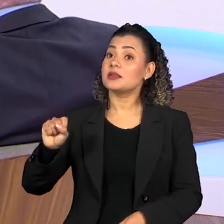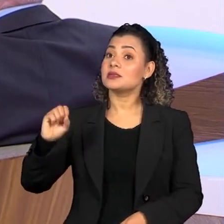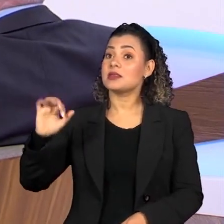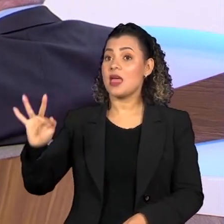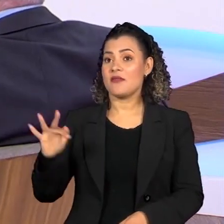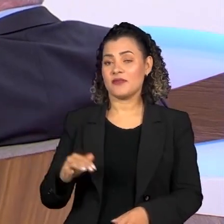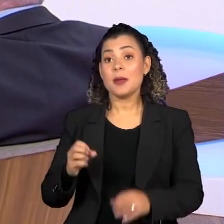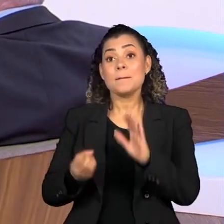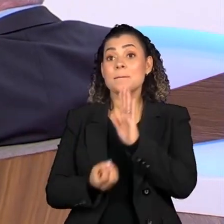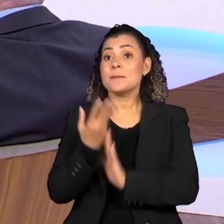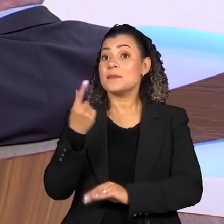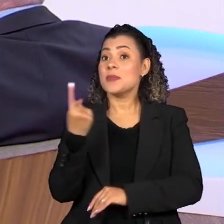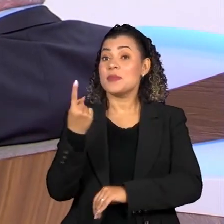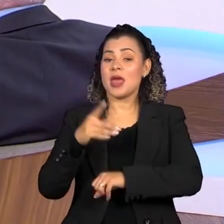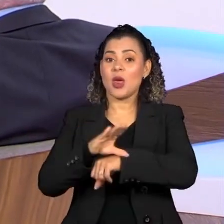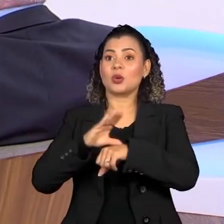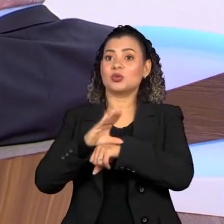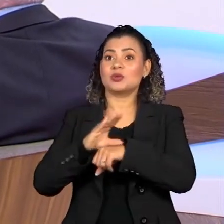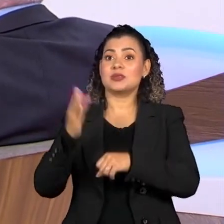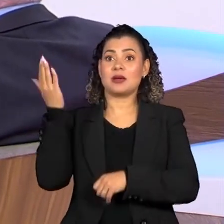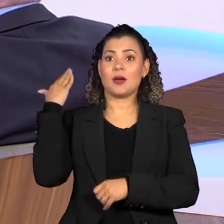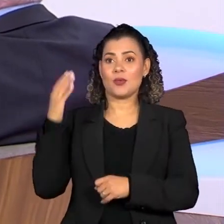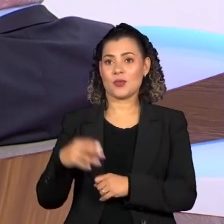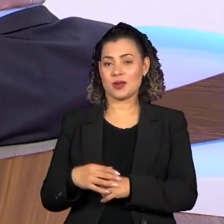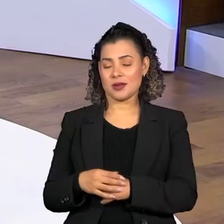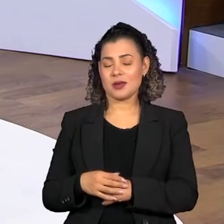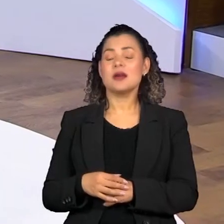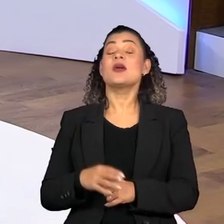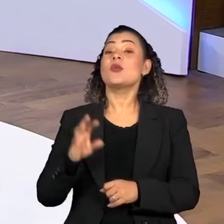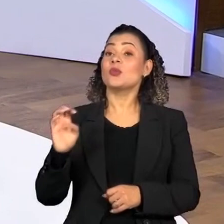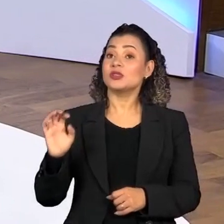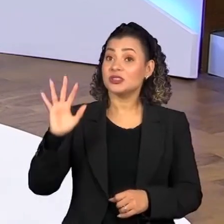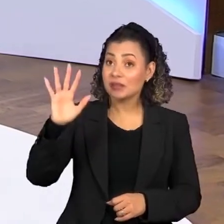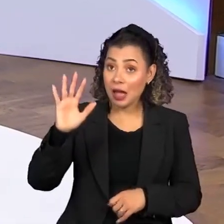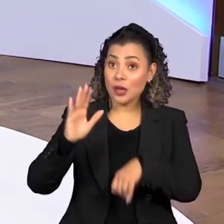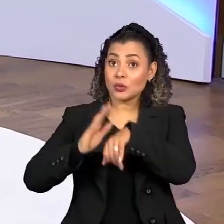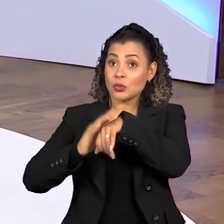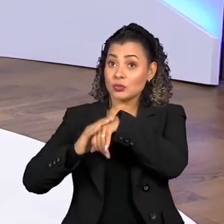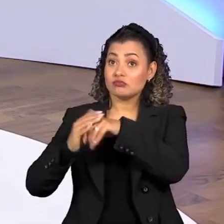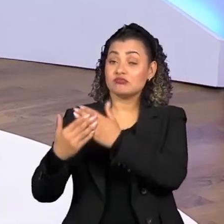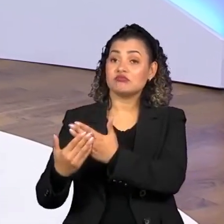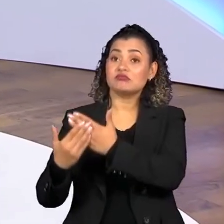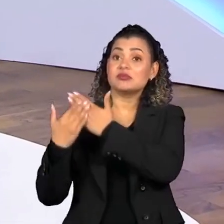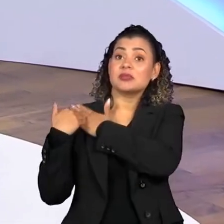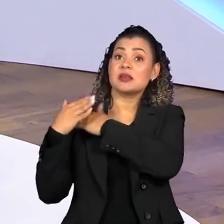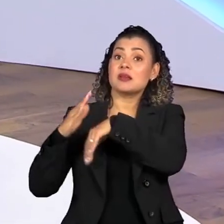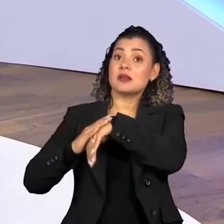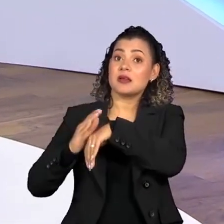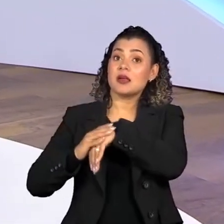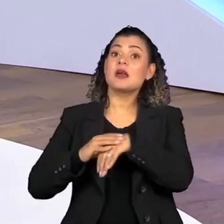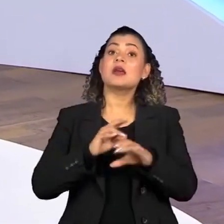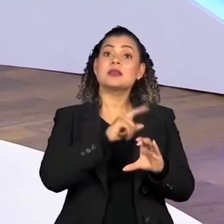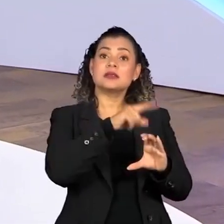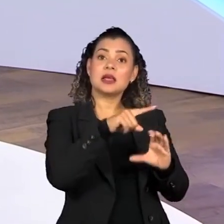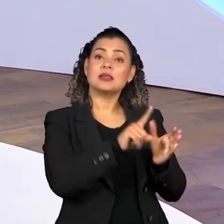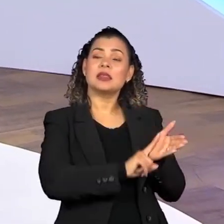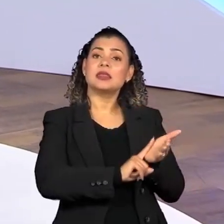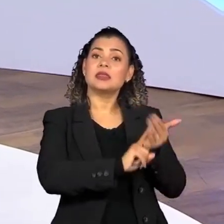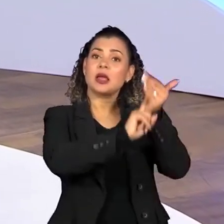primeira Constituição do Estado de São Paulo o estado se responsabilizará pela Ciência e Tecnologia